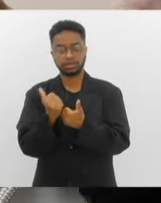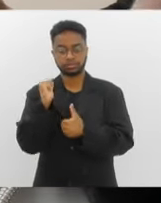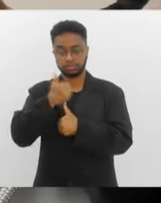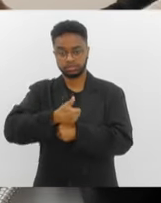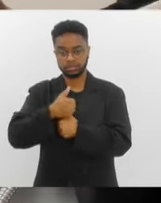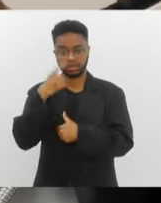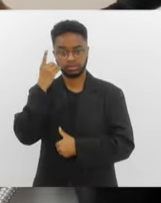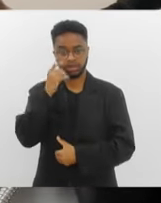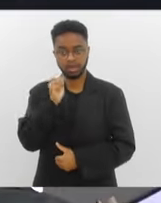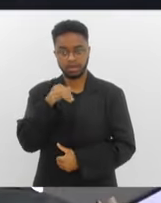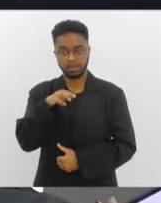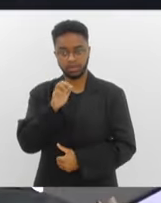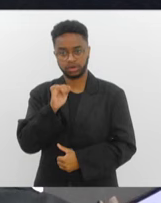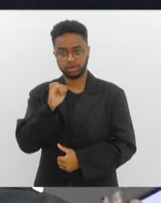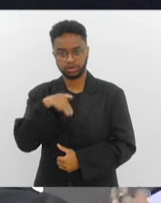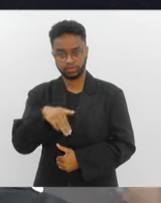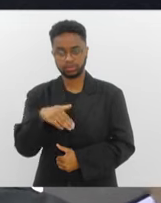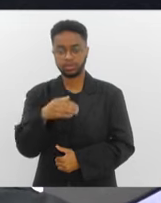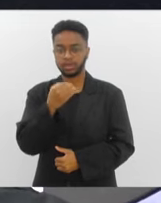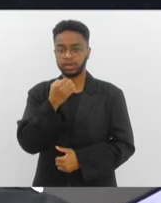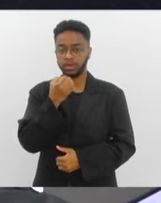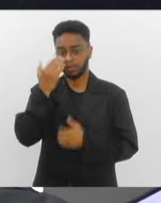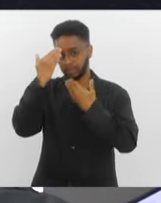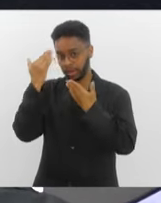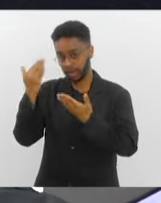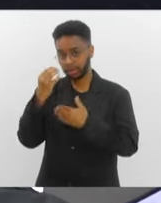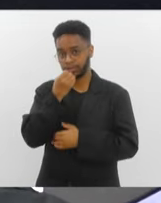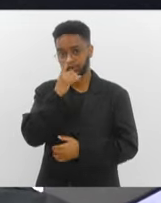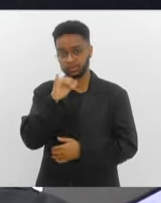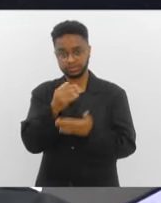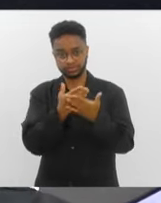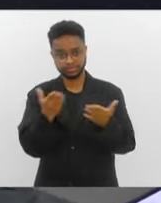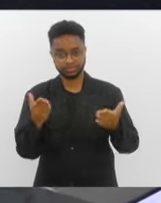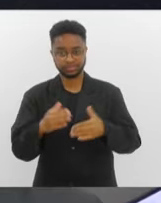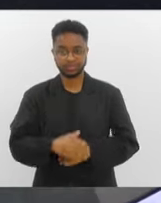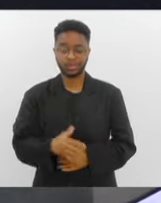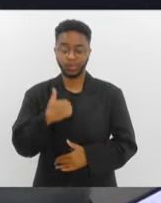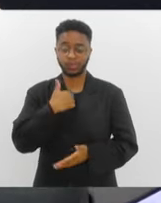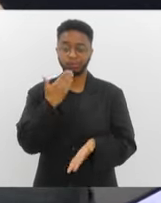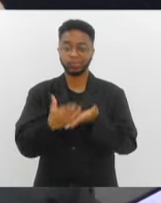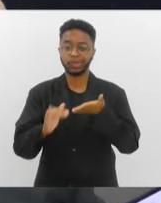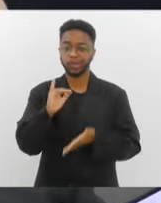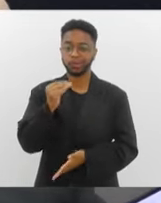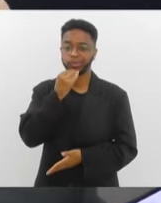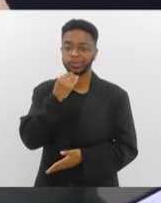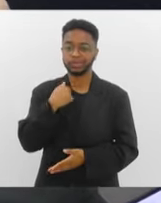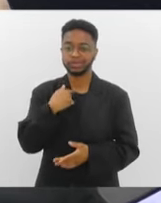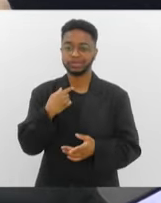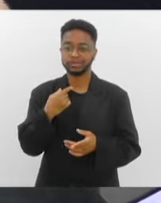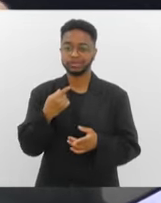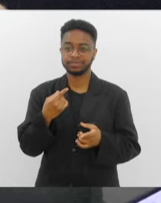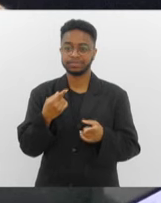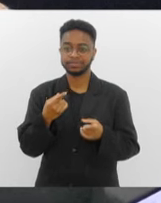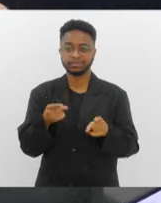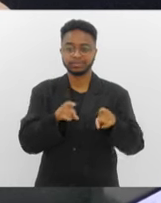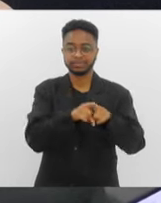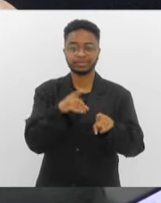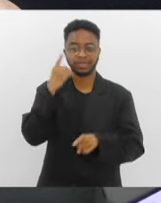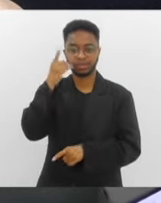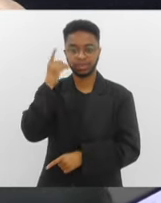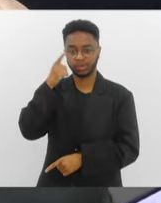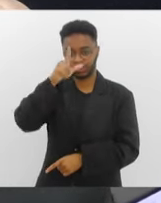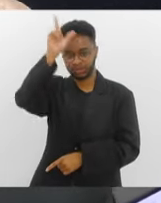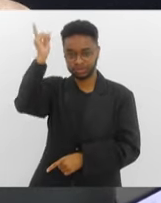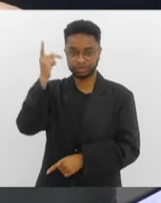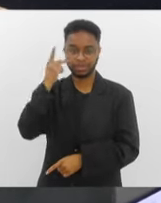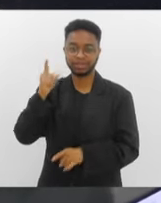Obrigado, deputado doutor Serginho, bom dia a todos. Perdi a chance de me filiar ao voto do deputado Luiz Paulo e